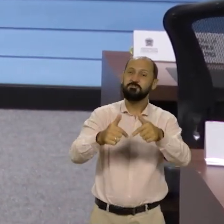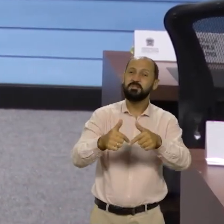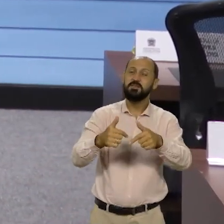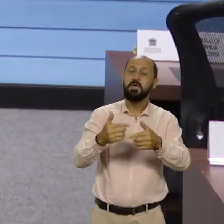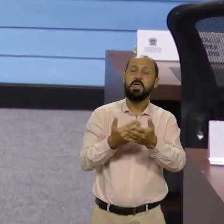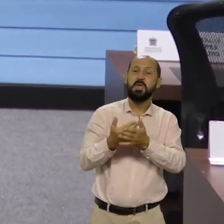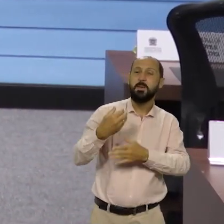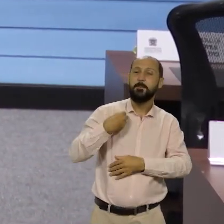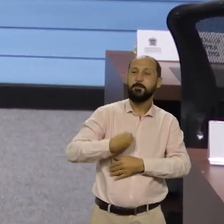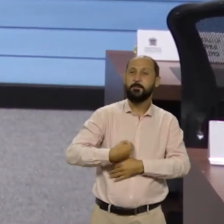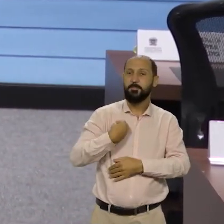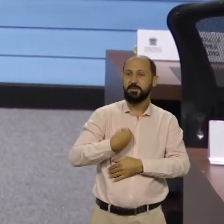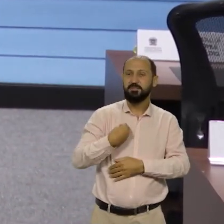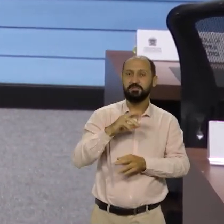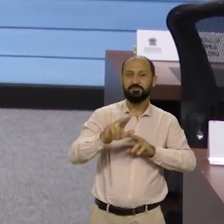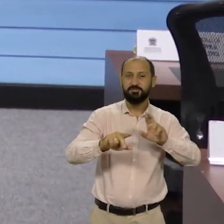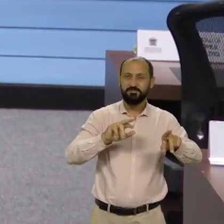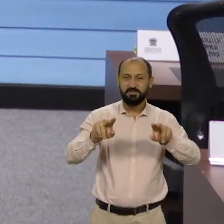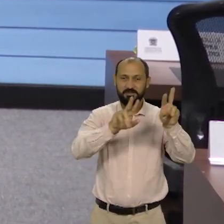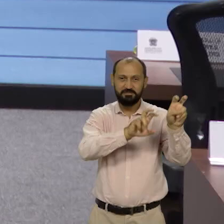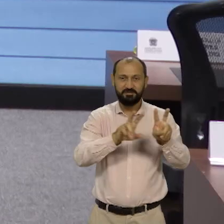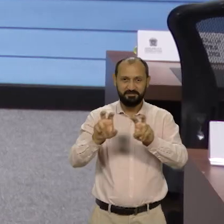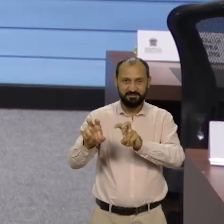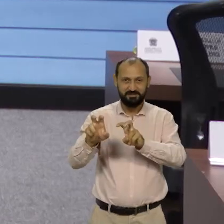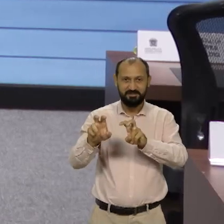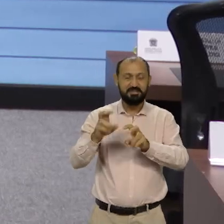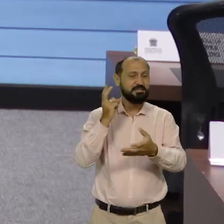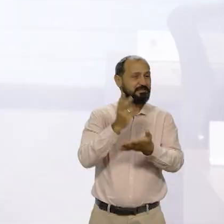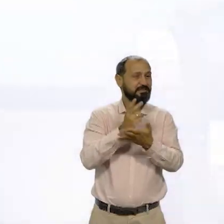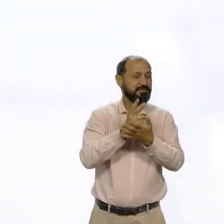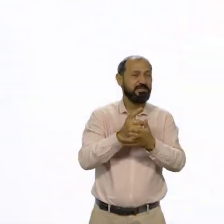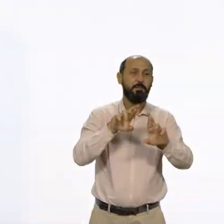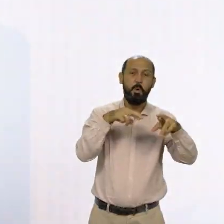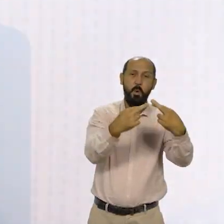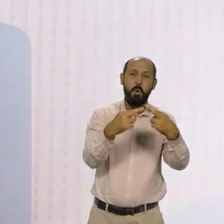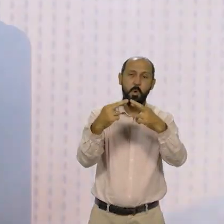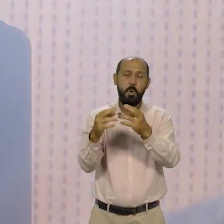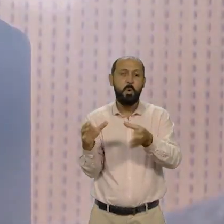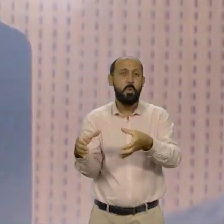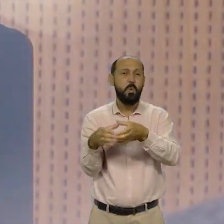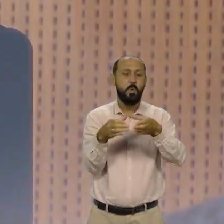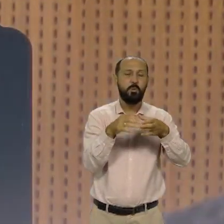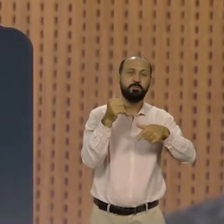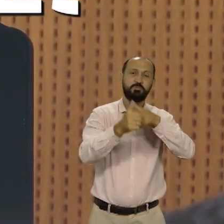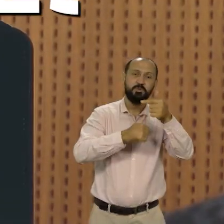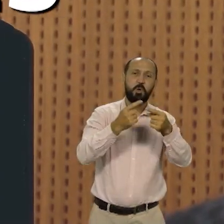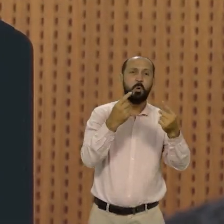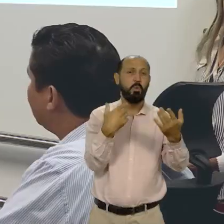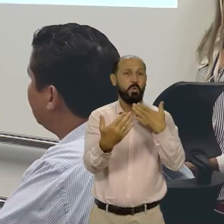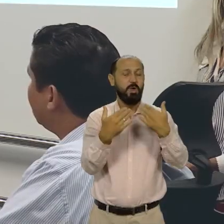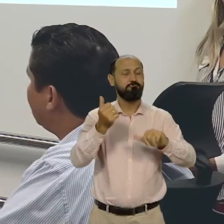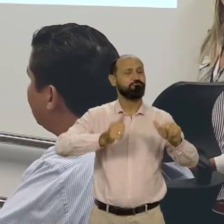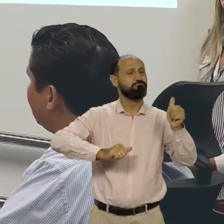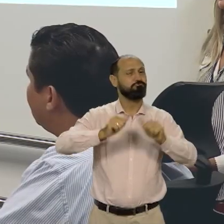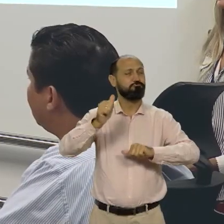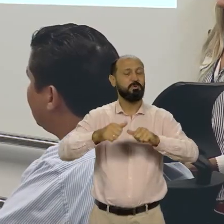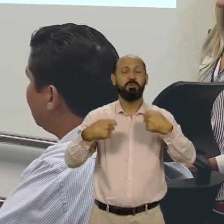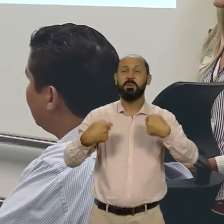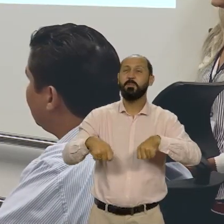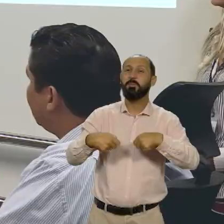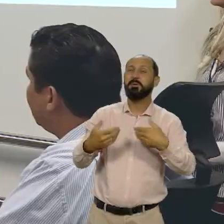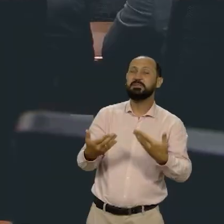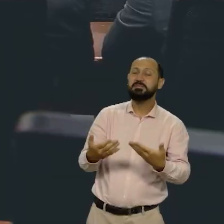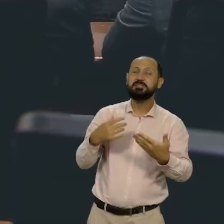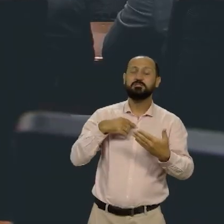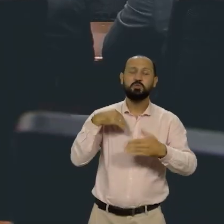mais atuante e participativa em diversos temas. A cada reunião, os grupos de trabalho discutem e analisam